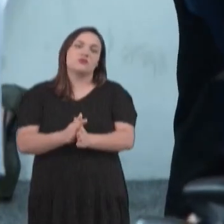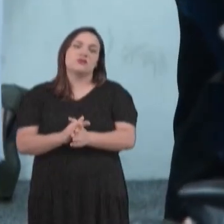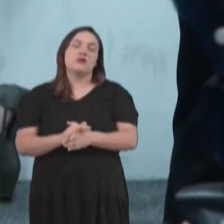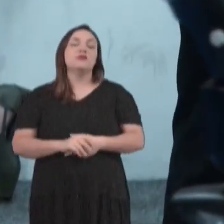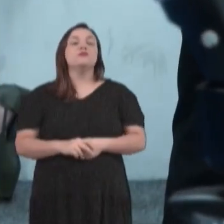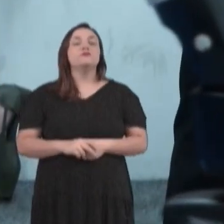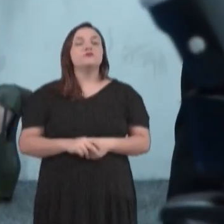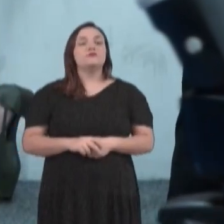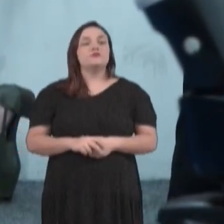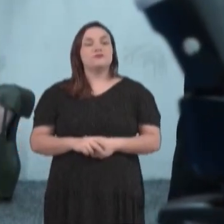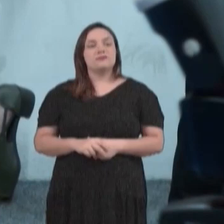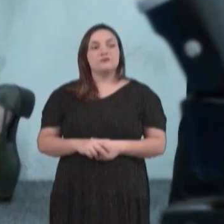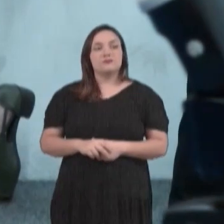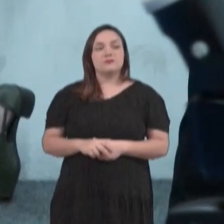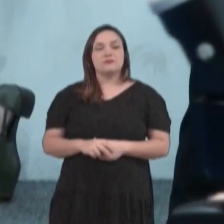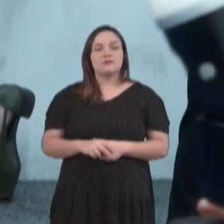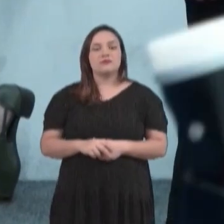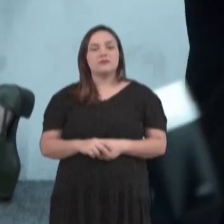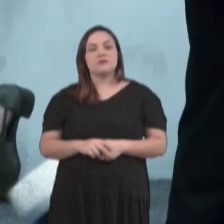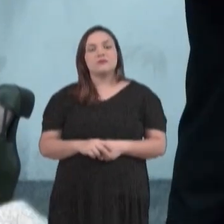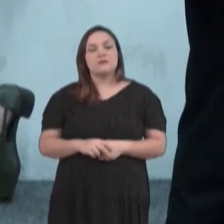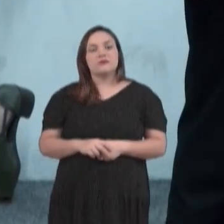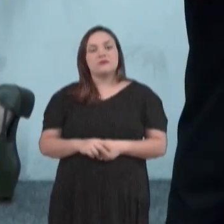discriminação. A